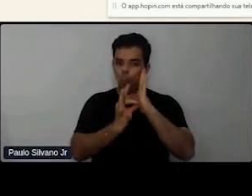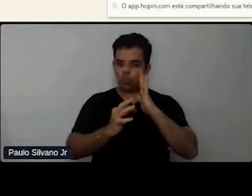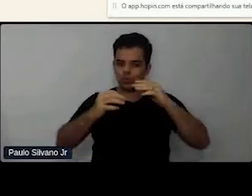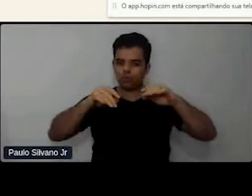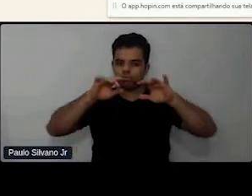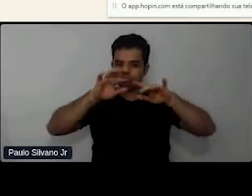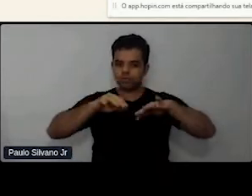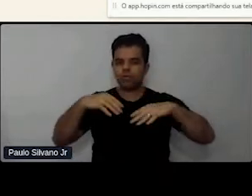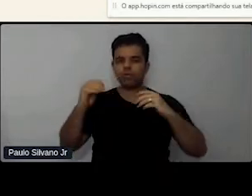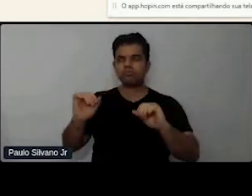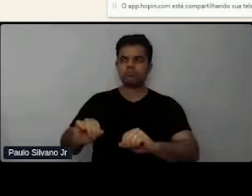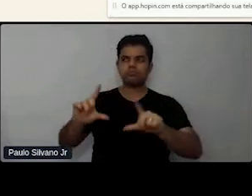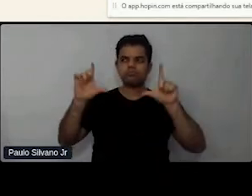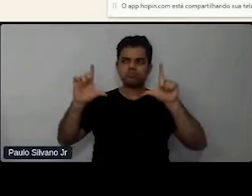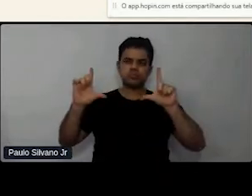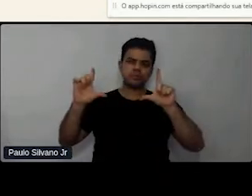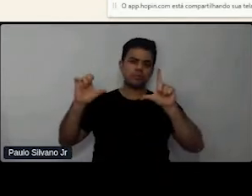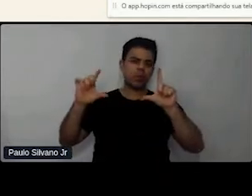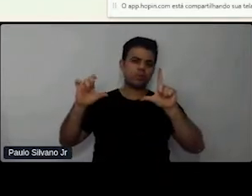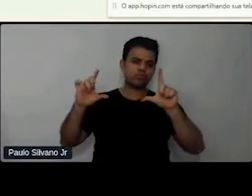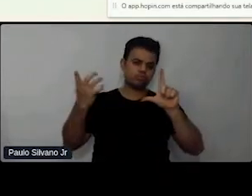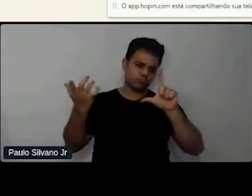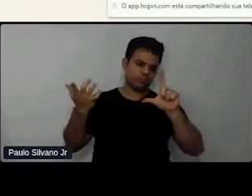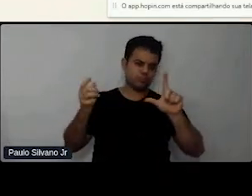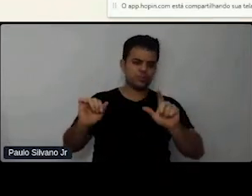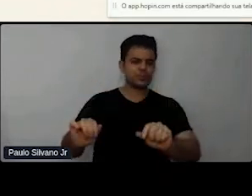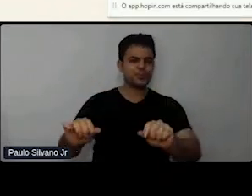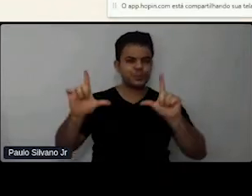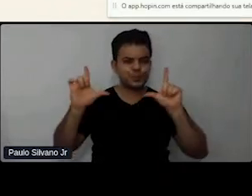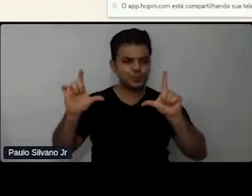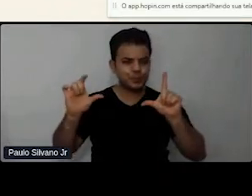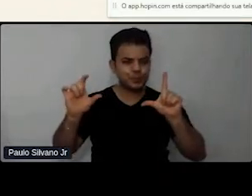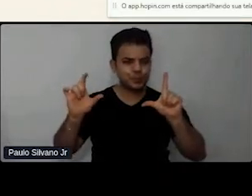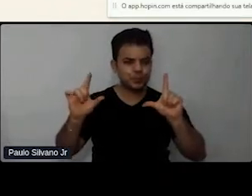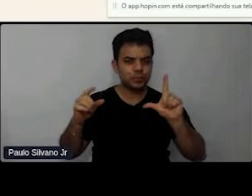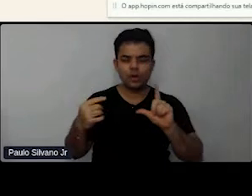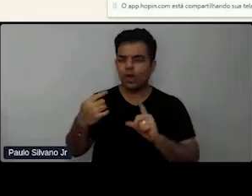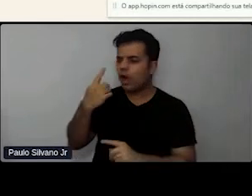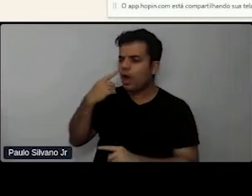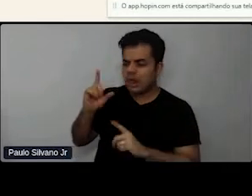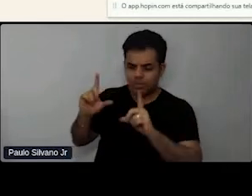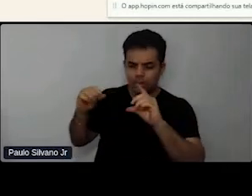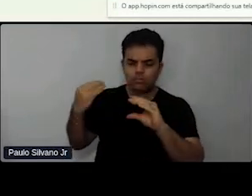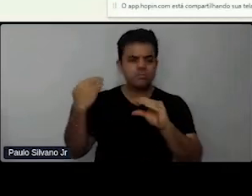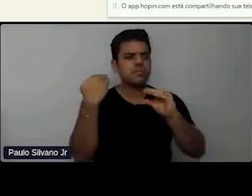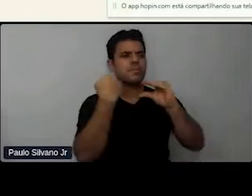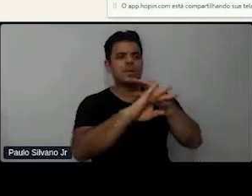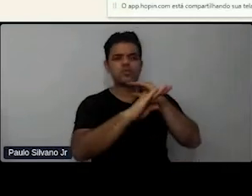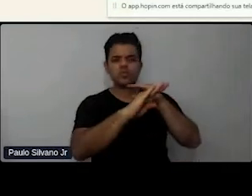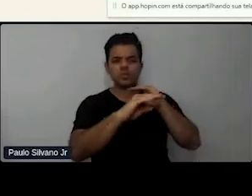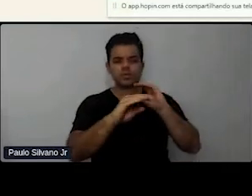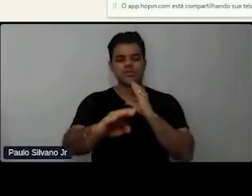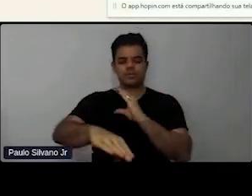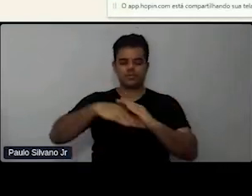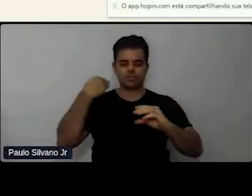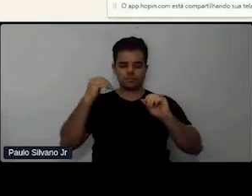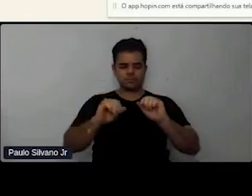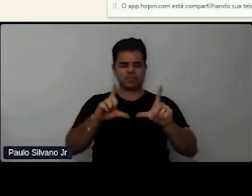uma imagem e essa imagem que alguém falou que vai te enviar não tem nada, sei lá, uma imagem